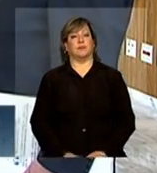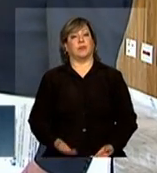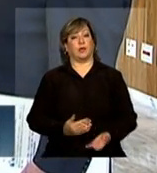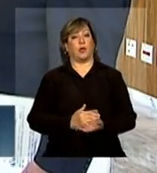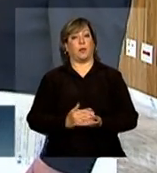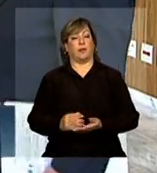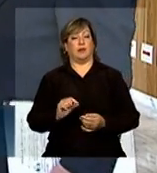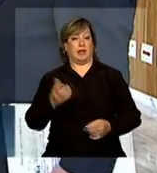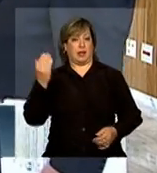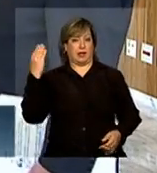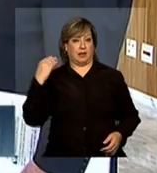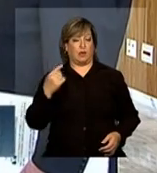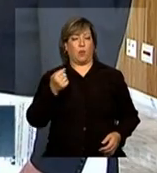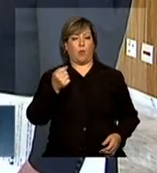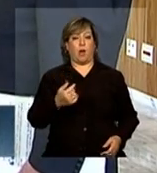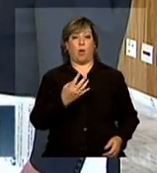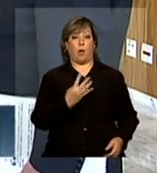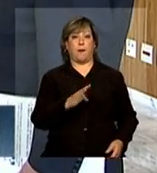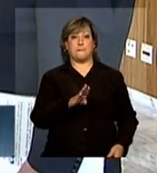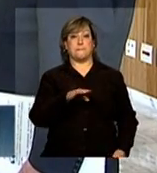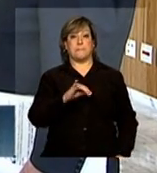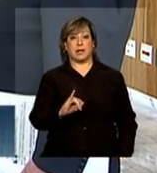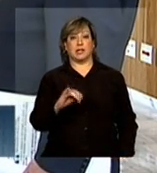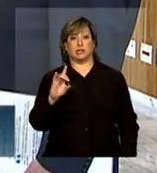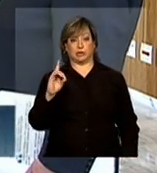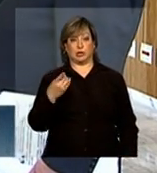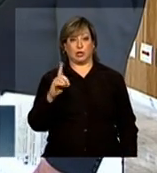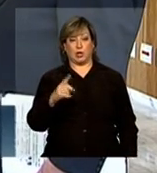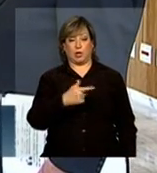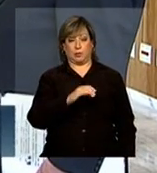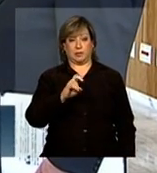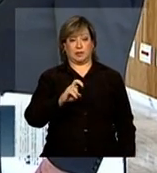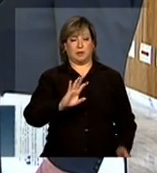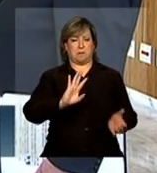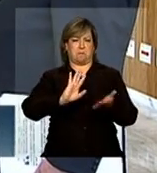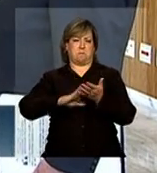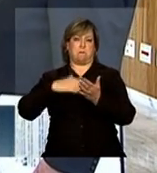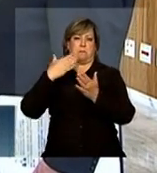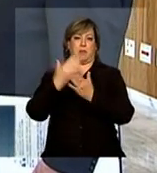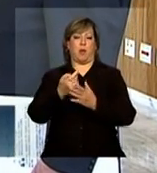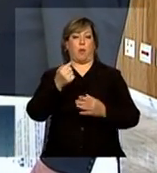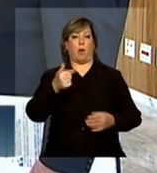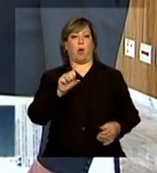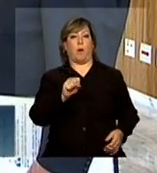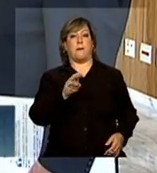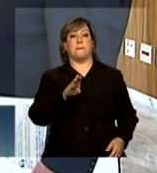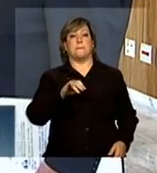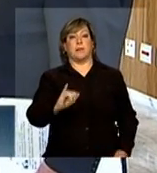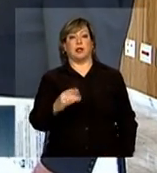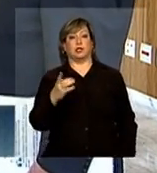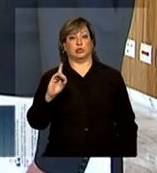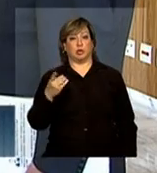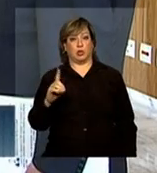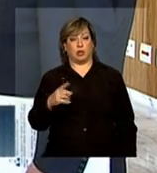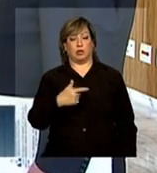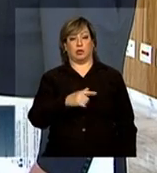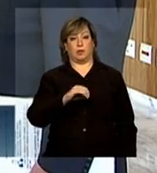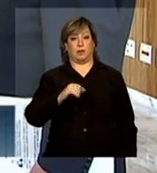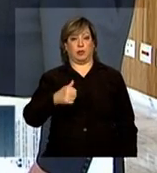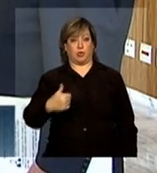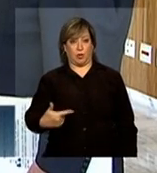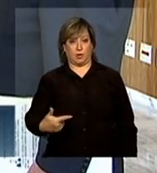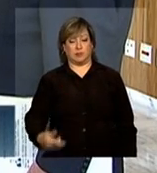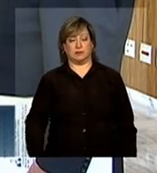passando aí de quase 4 bilhões de dólares em 2005 para quase 8 bilhões de dólares em